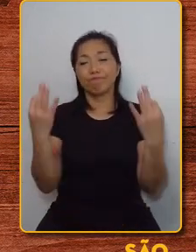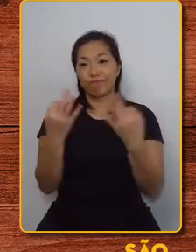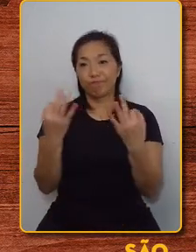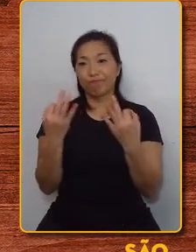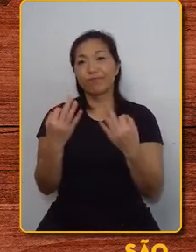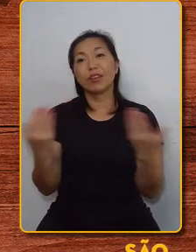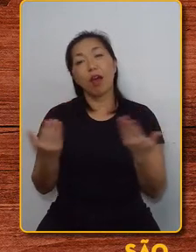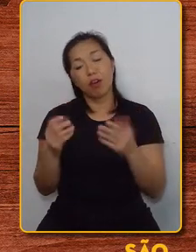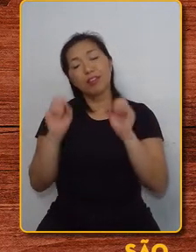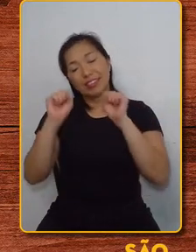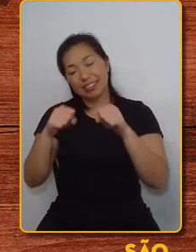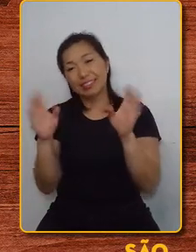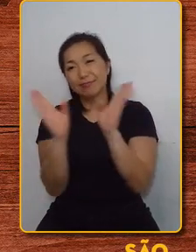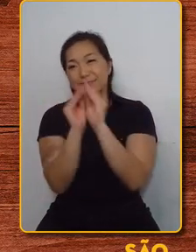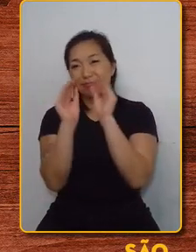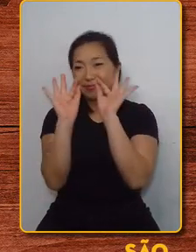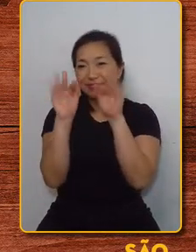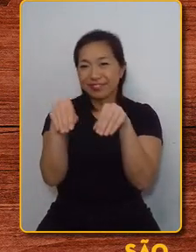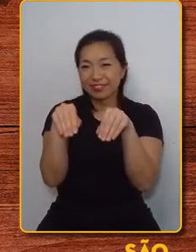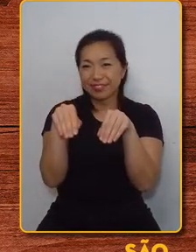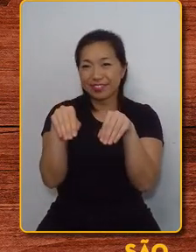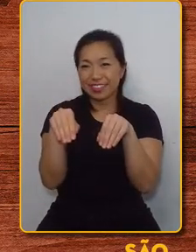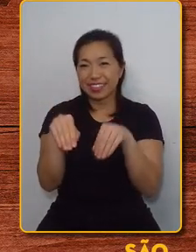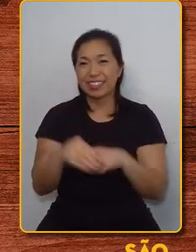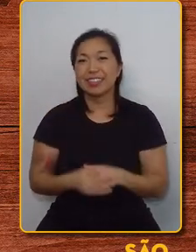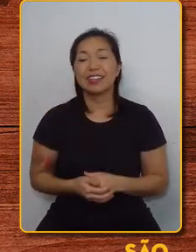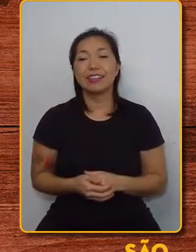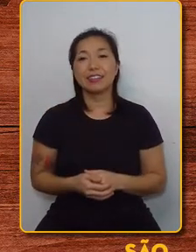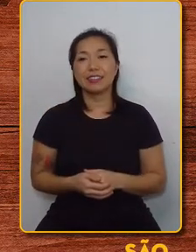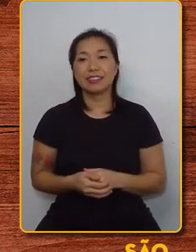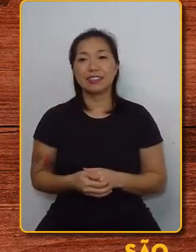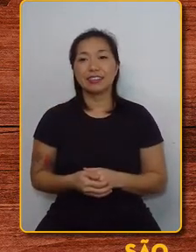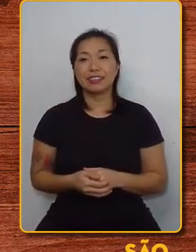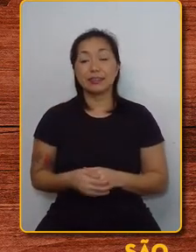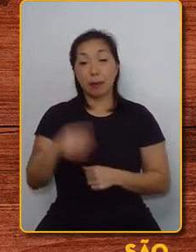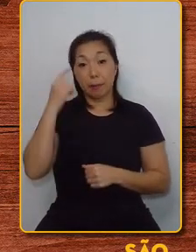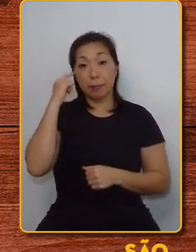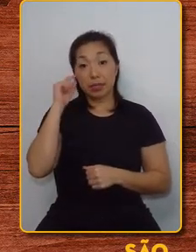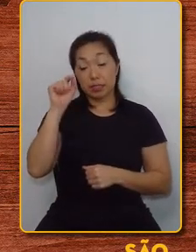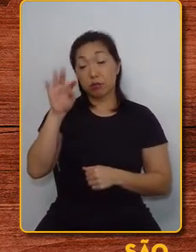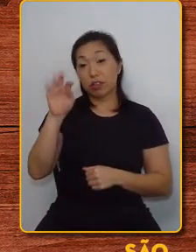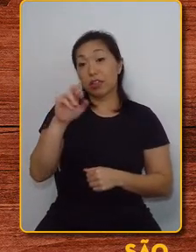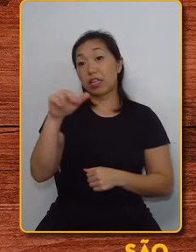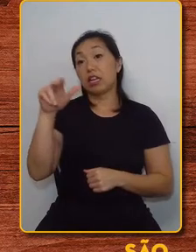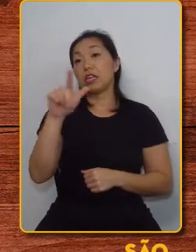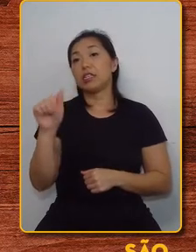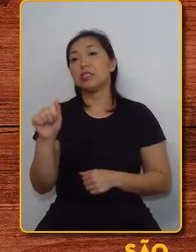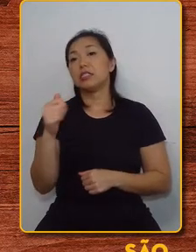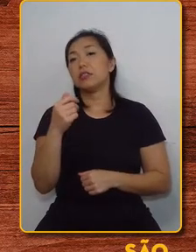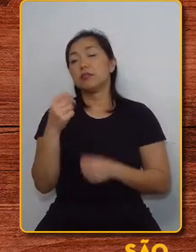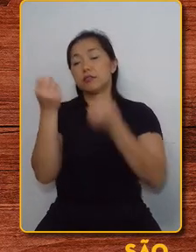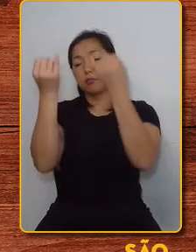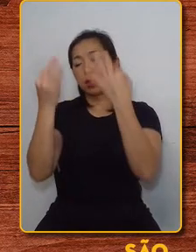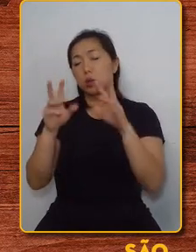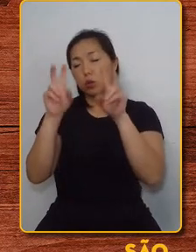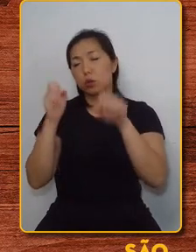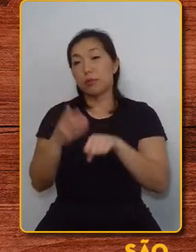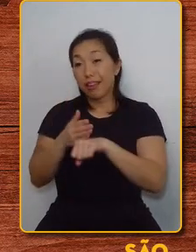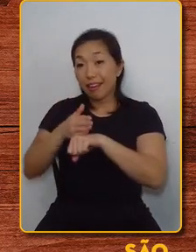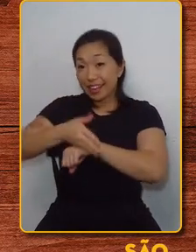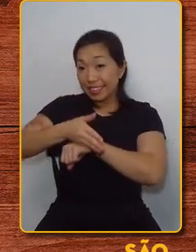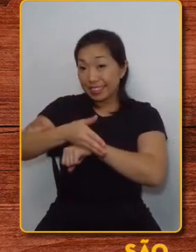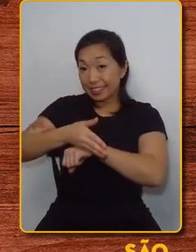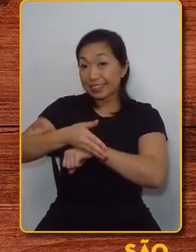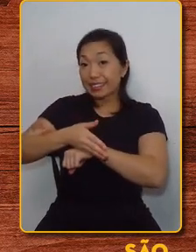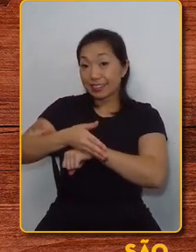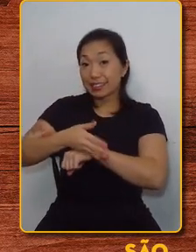sim passar para as considerações finais. E aí, partindo do que a Tereza falou sobre a questão do acessos, né, do acesso de